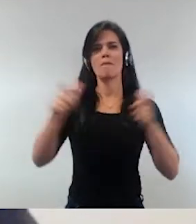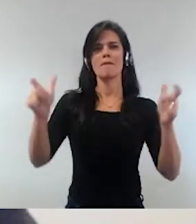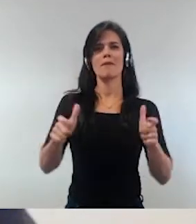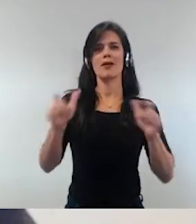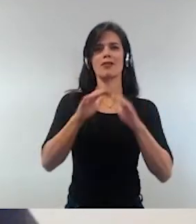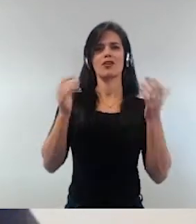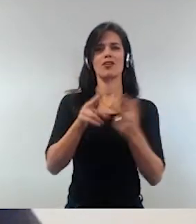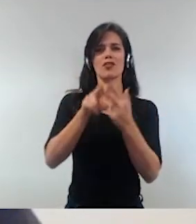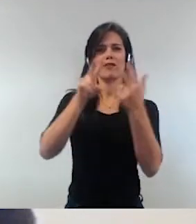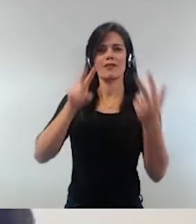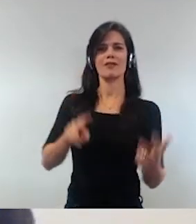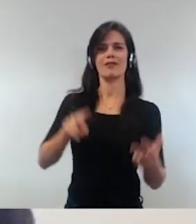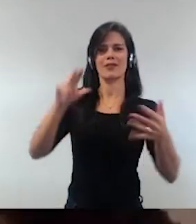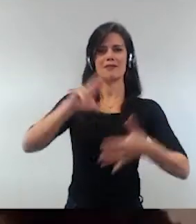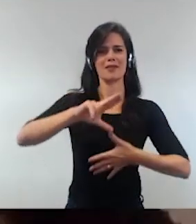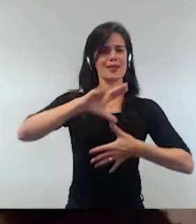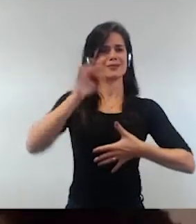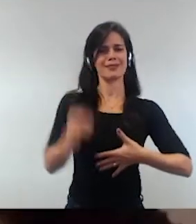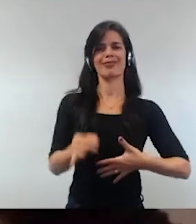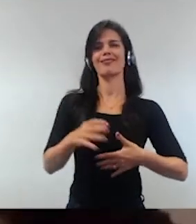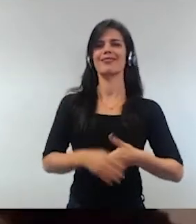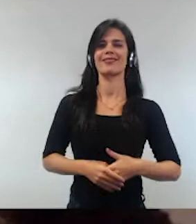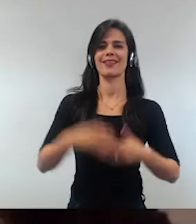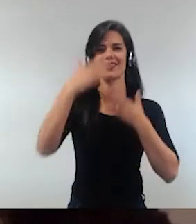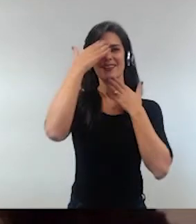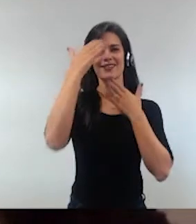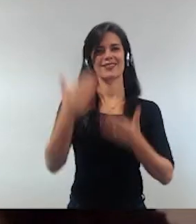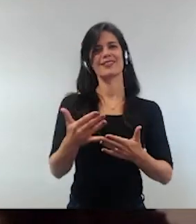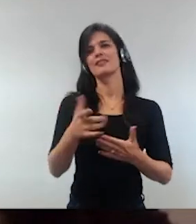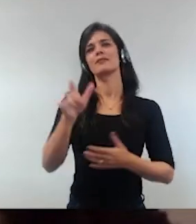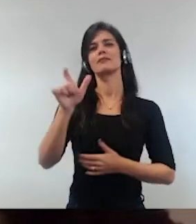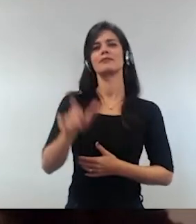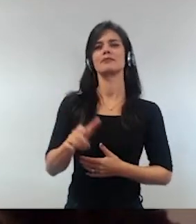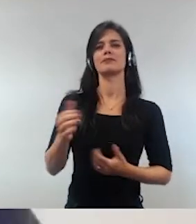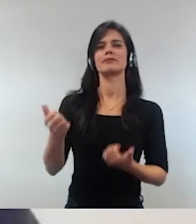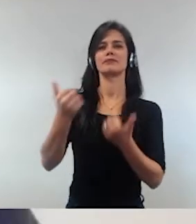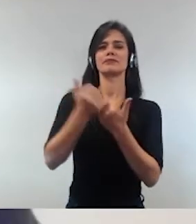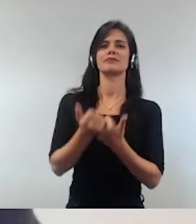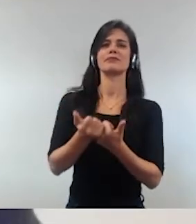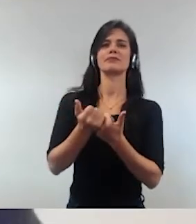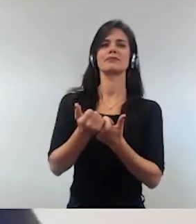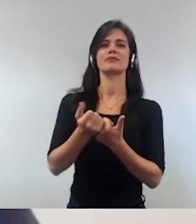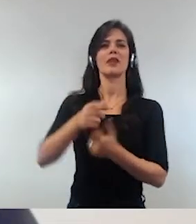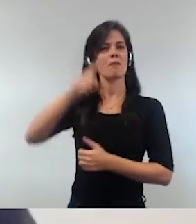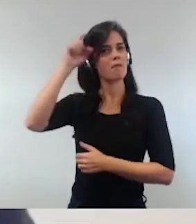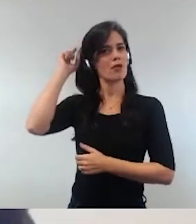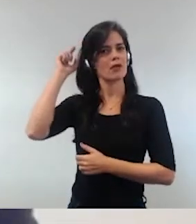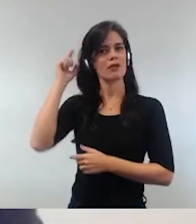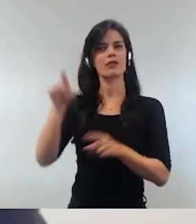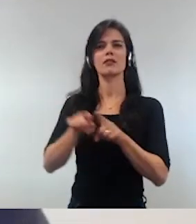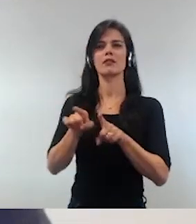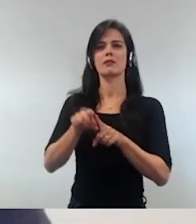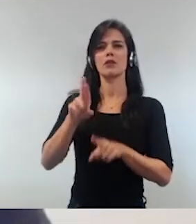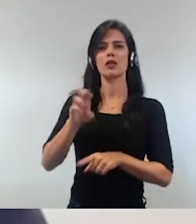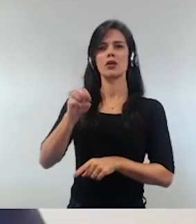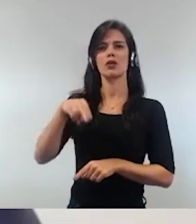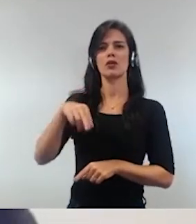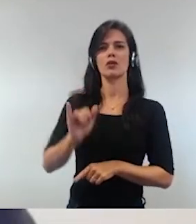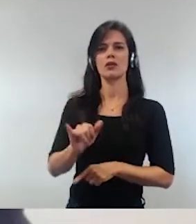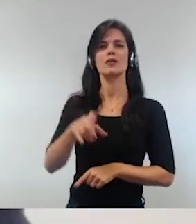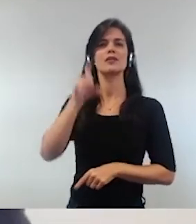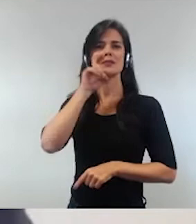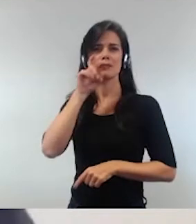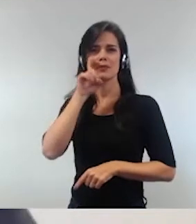América Latina, pelo menos. E agradeço na pessoa do Dr. Marcos Vinícius, do Rony, do Beto